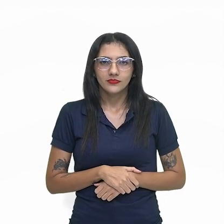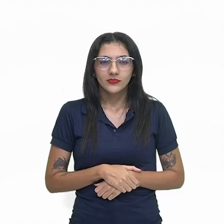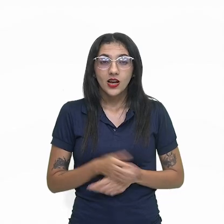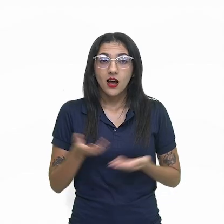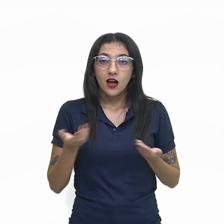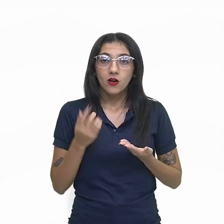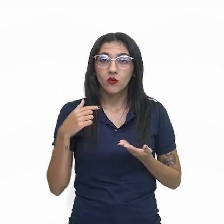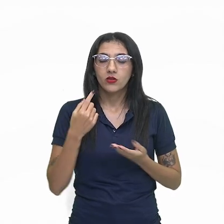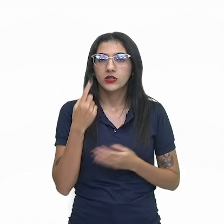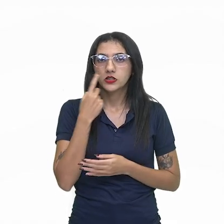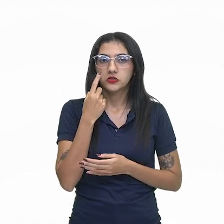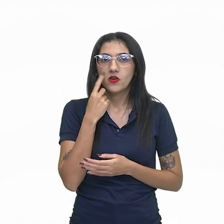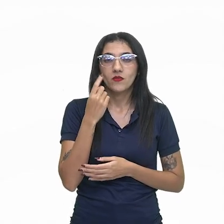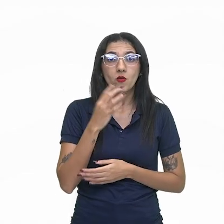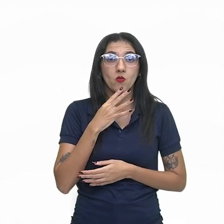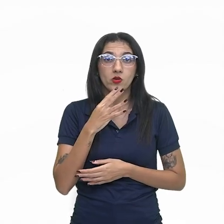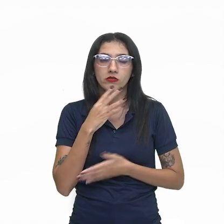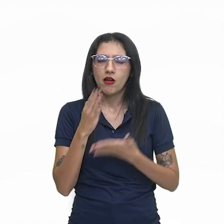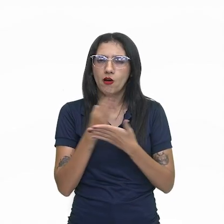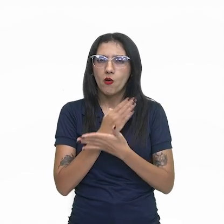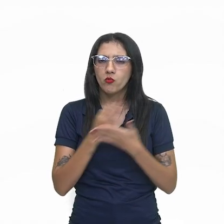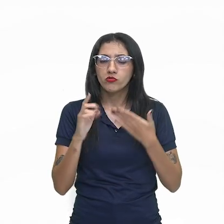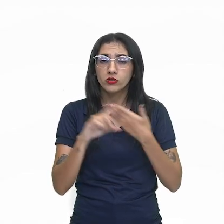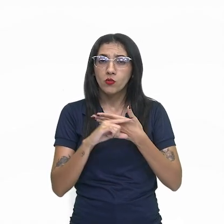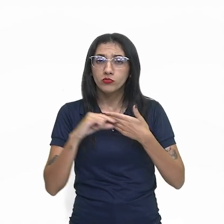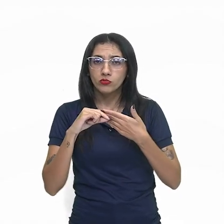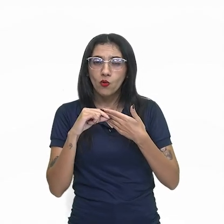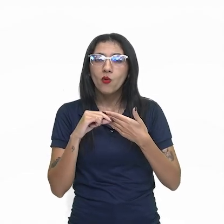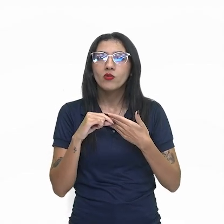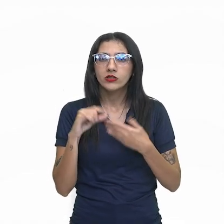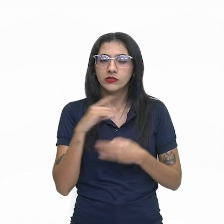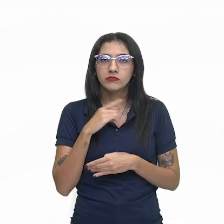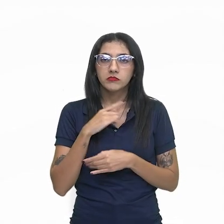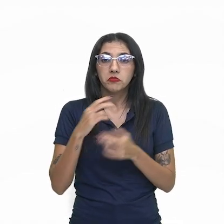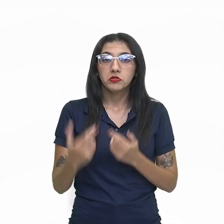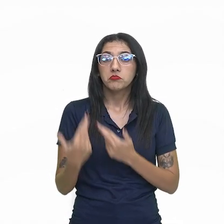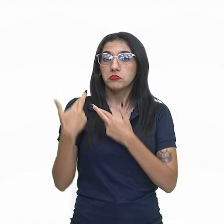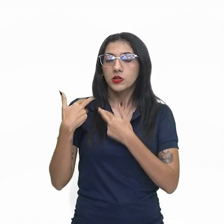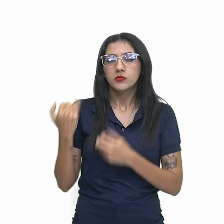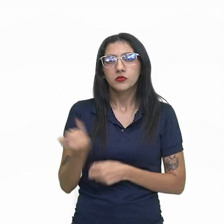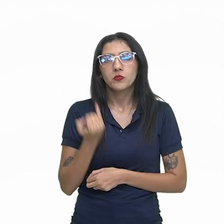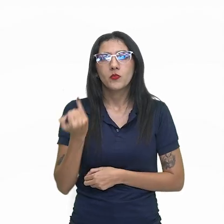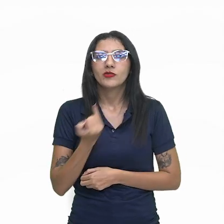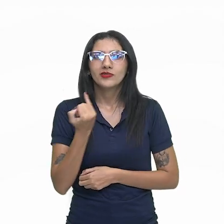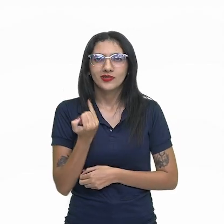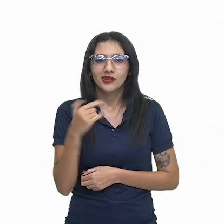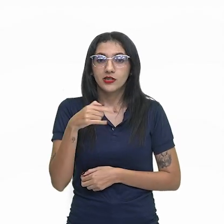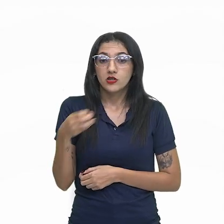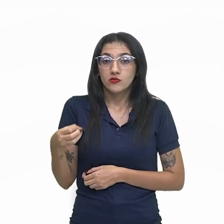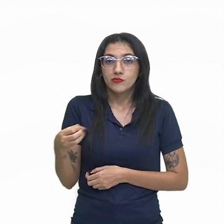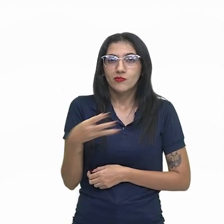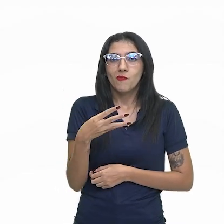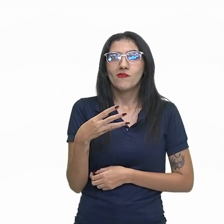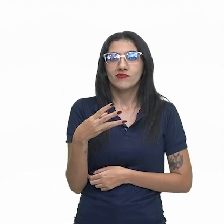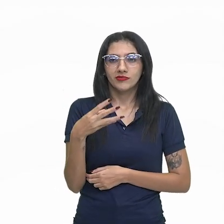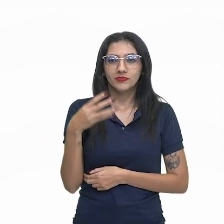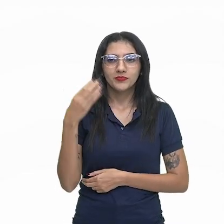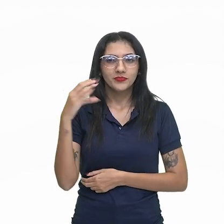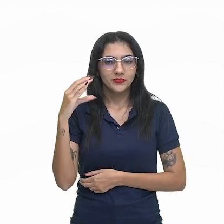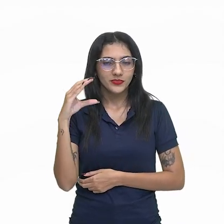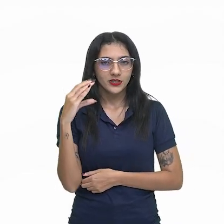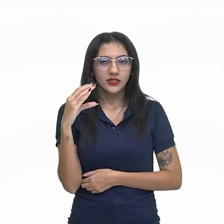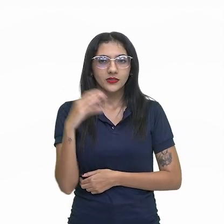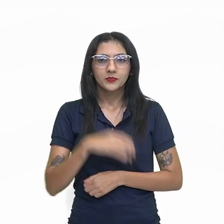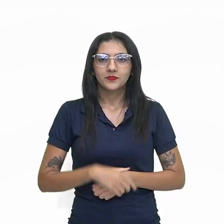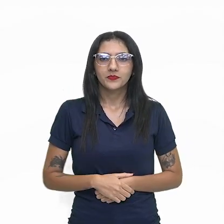foram importantes, né, nesse processo de formatação dessa ciência, dessa nova ciência, que agora